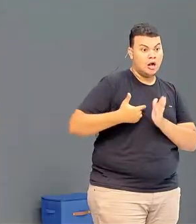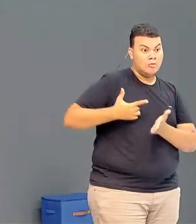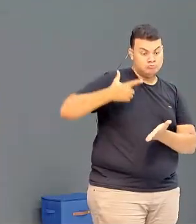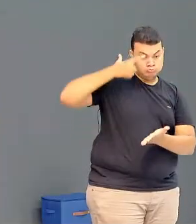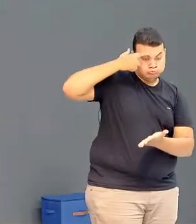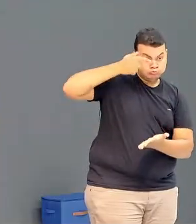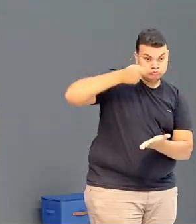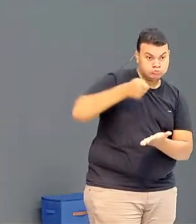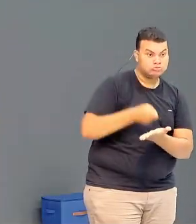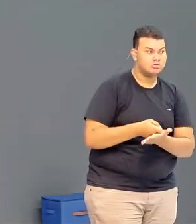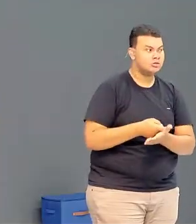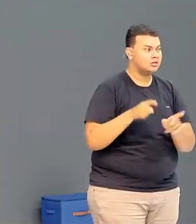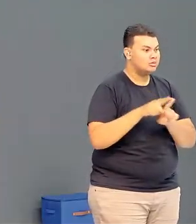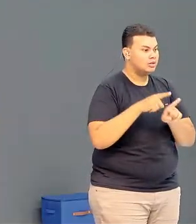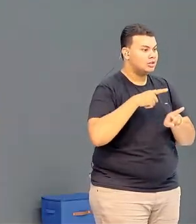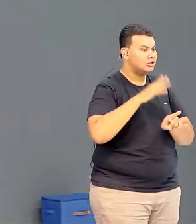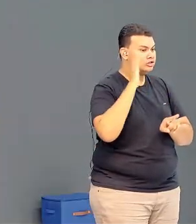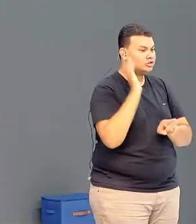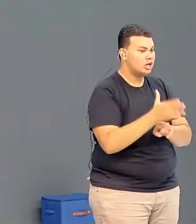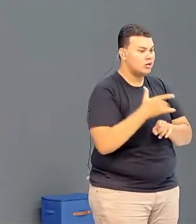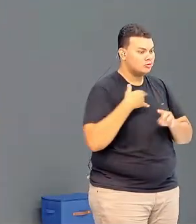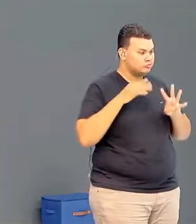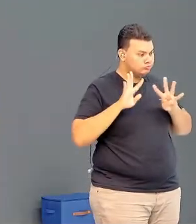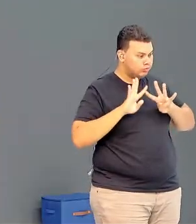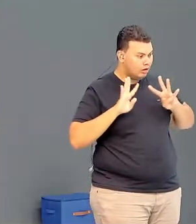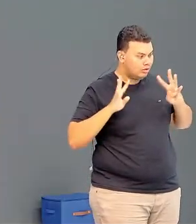argumentos que se tornaram fortalezas,